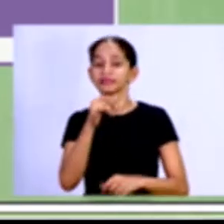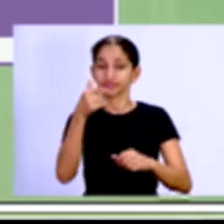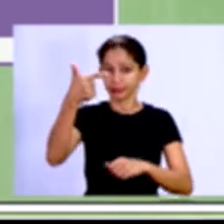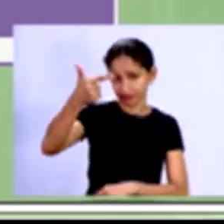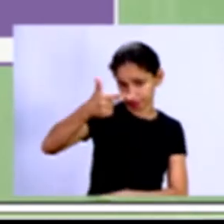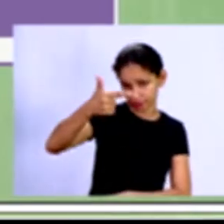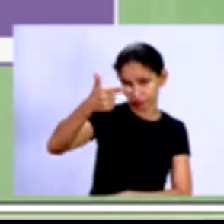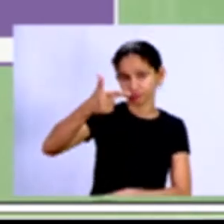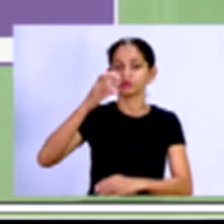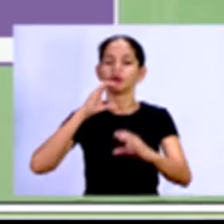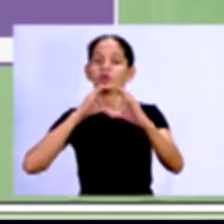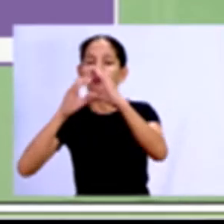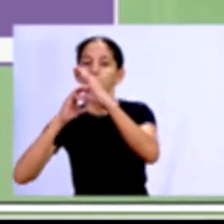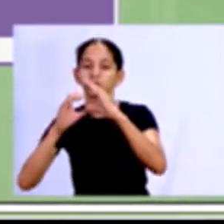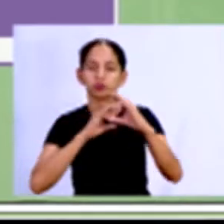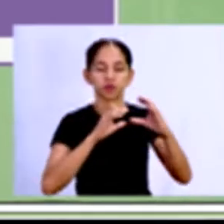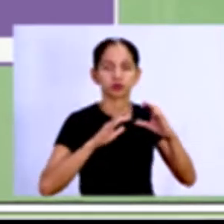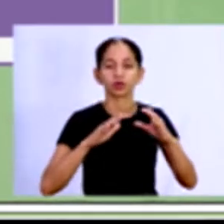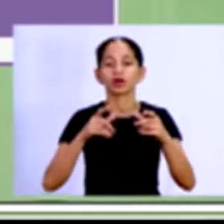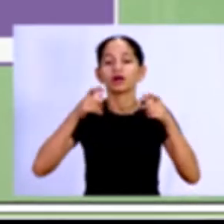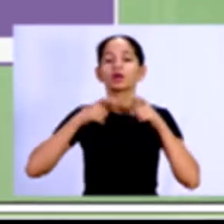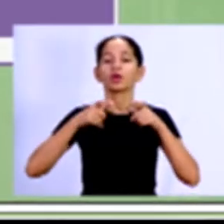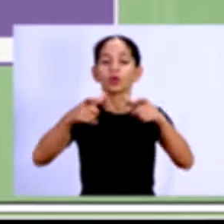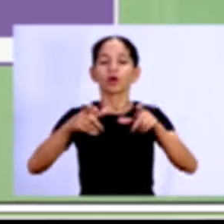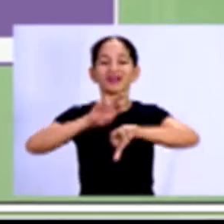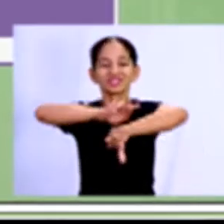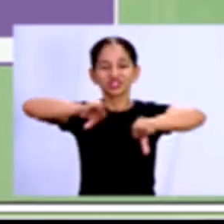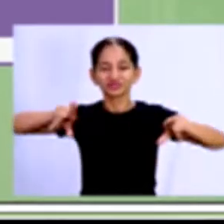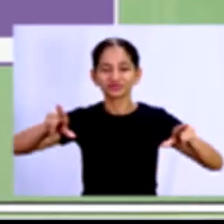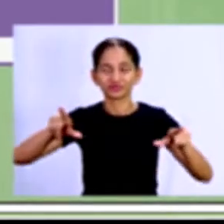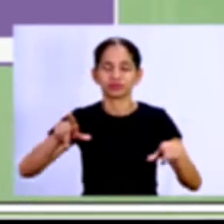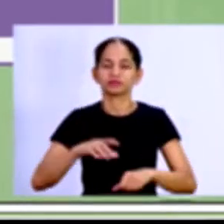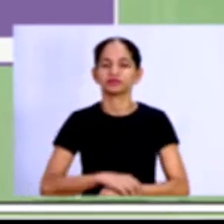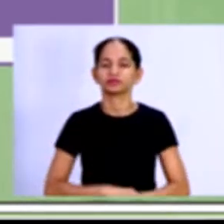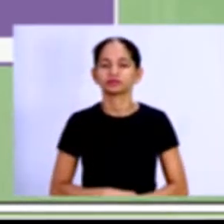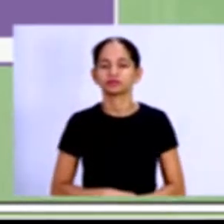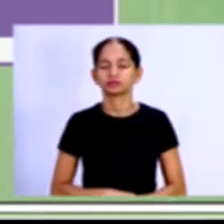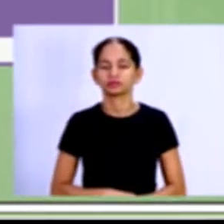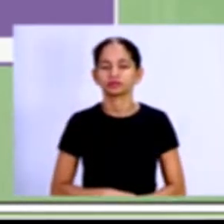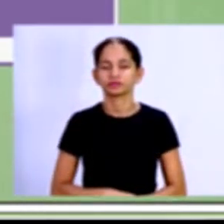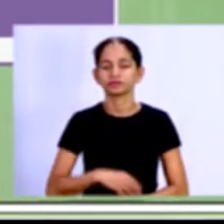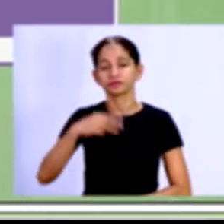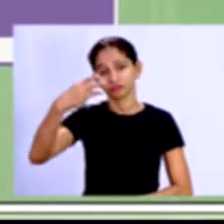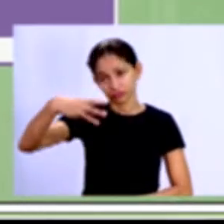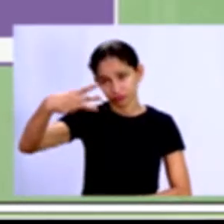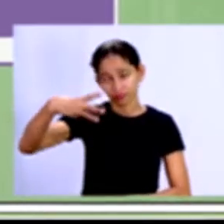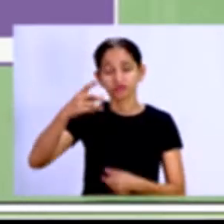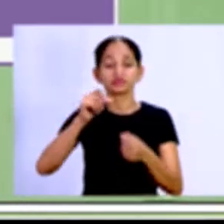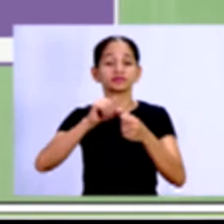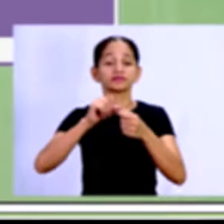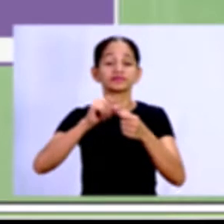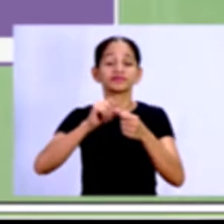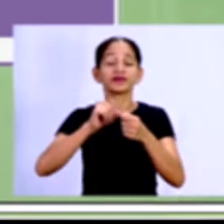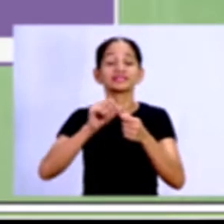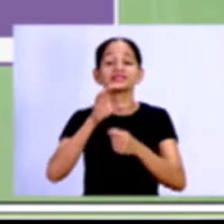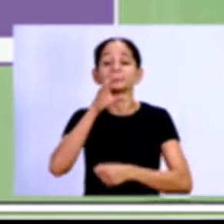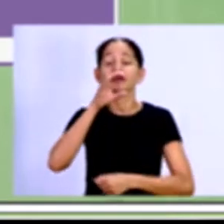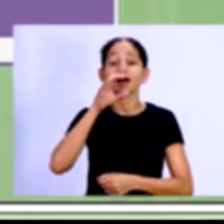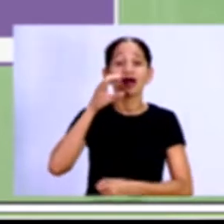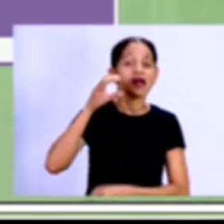Comunicar-se em tempos e espaços diversos, né? E construir e